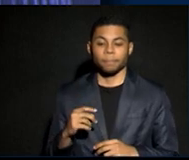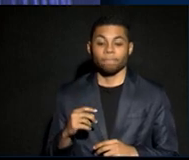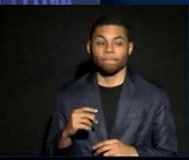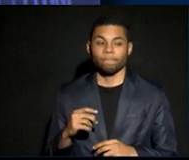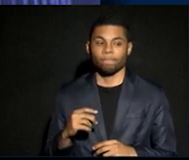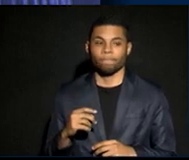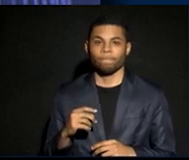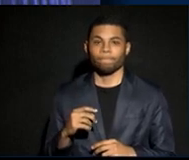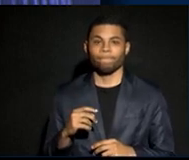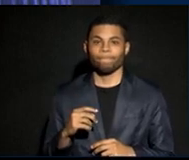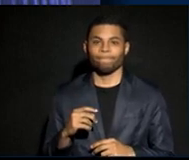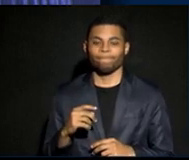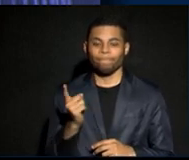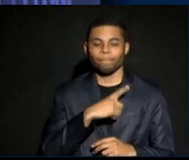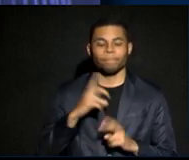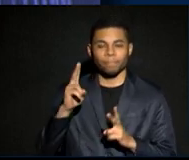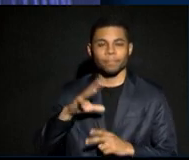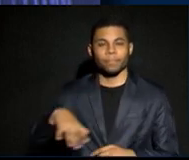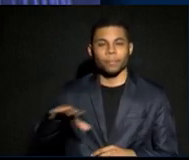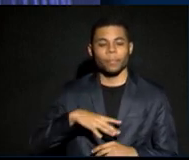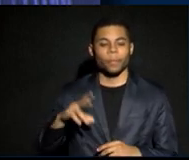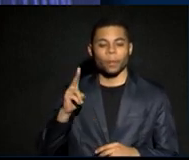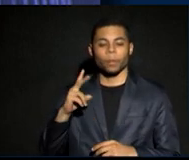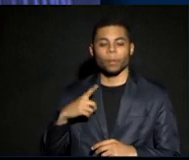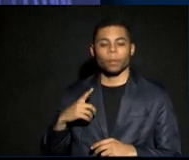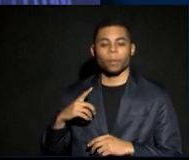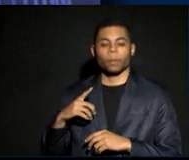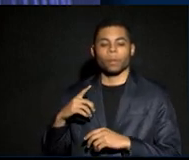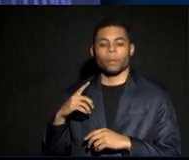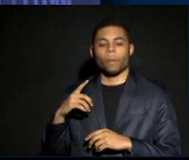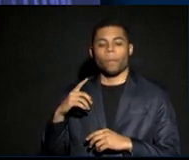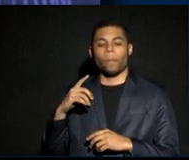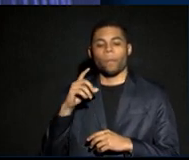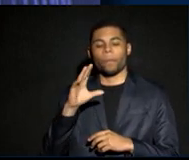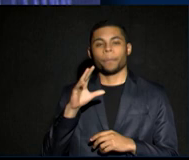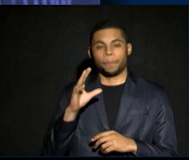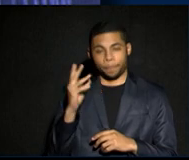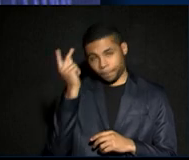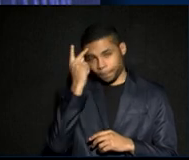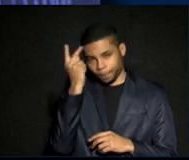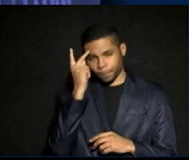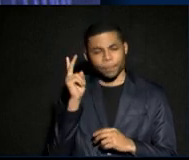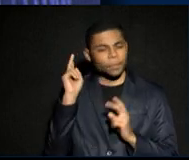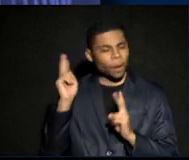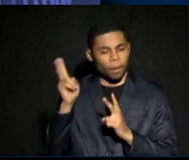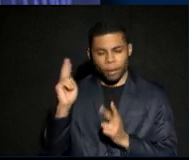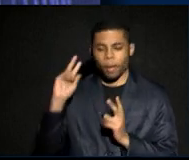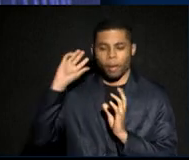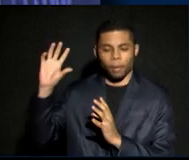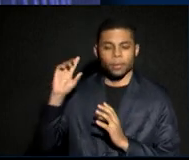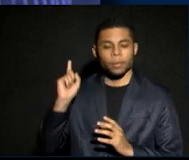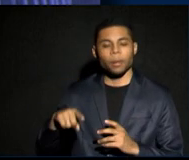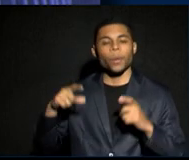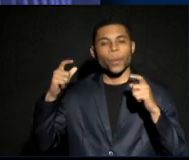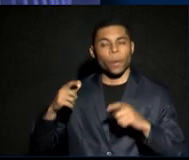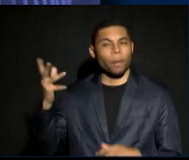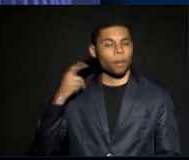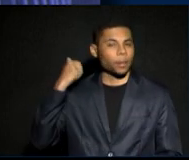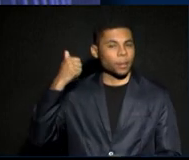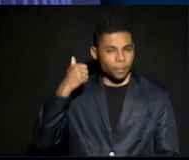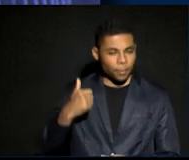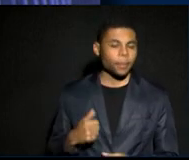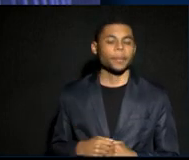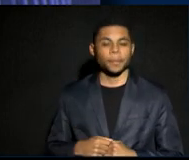preço grande pelo tema investem aí na pele aí São Paulo sempre foi um lugar de excelência